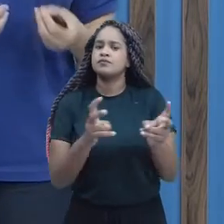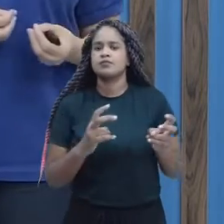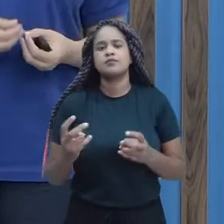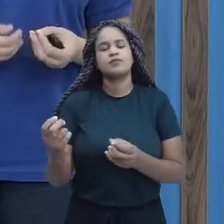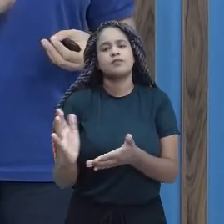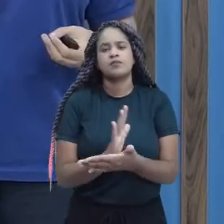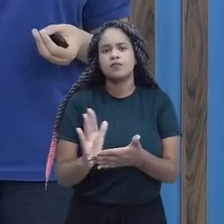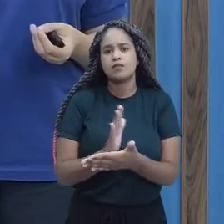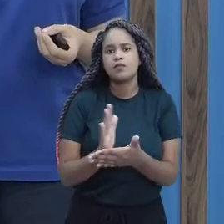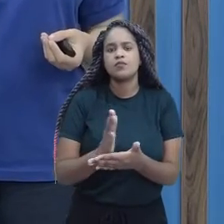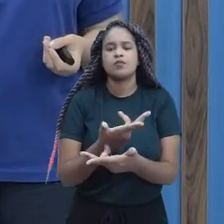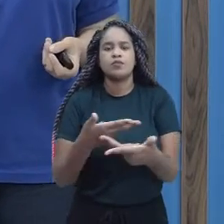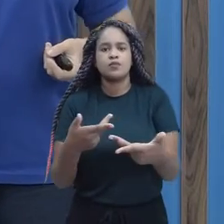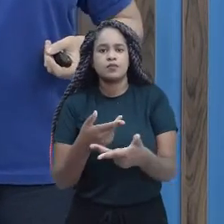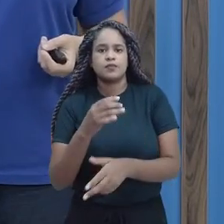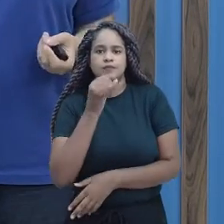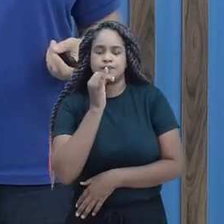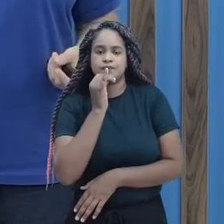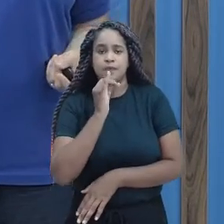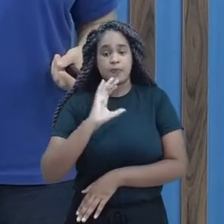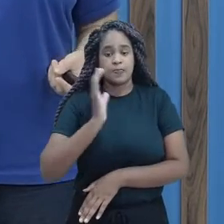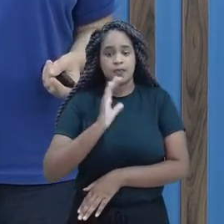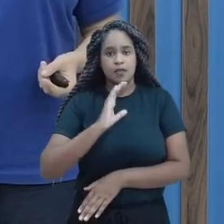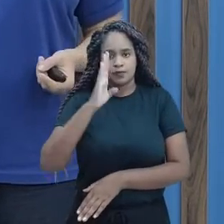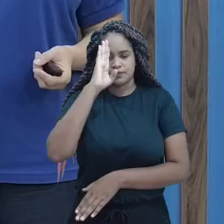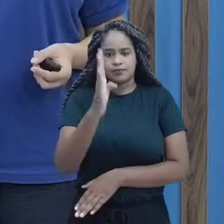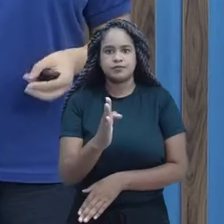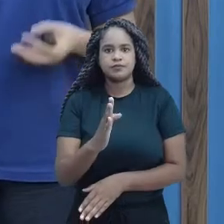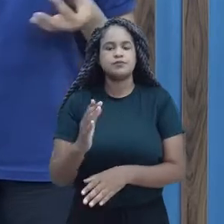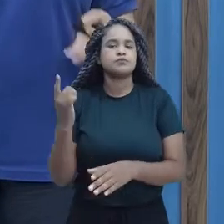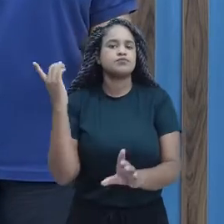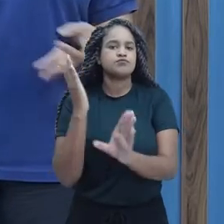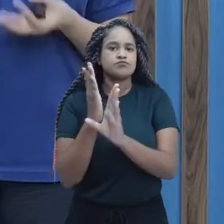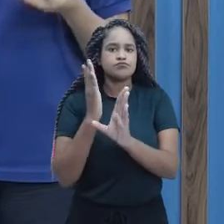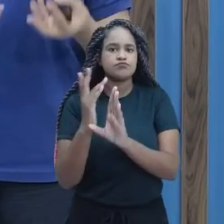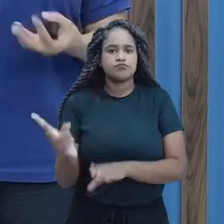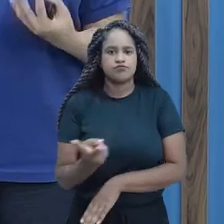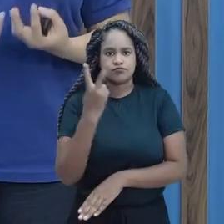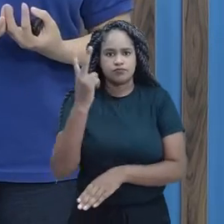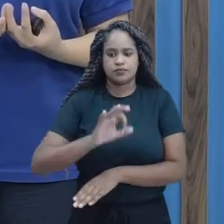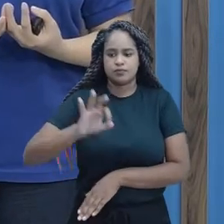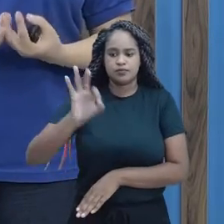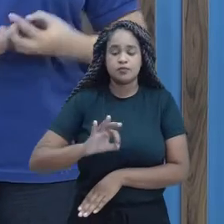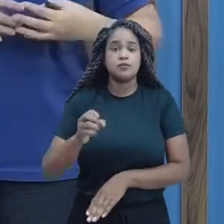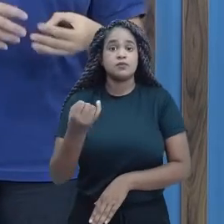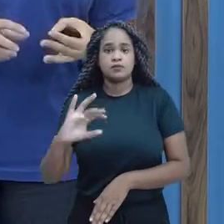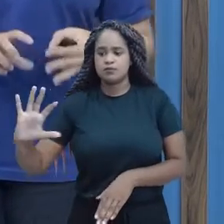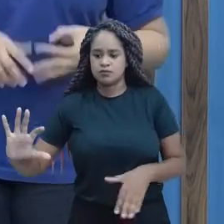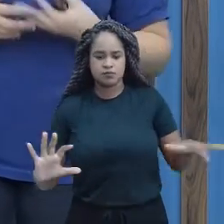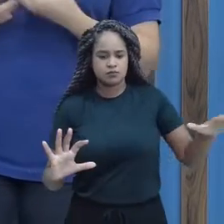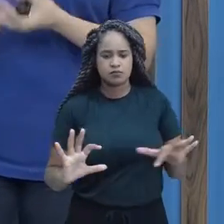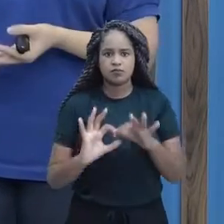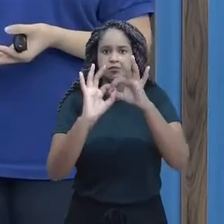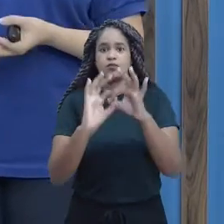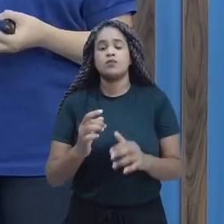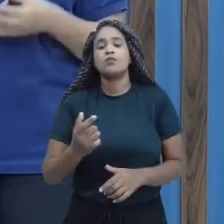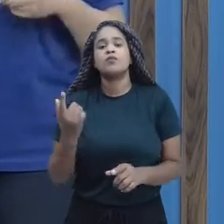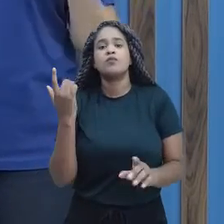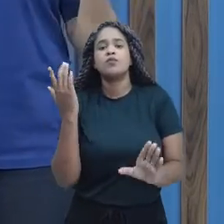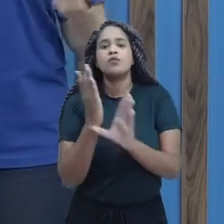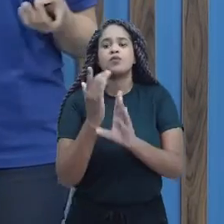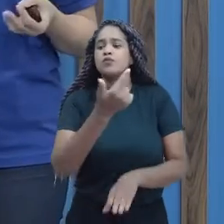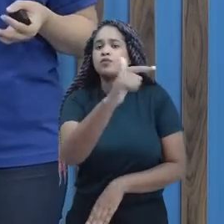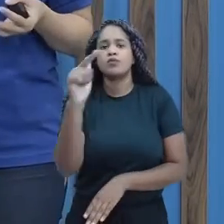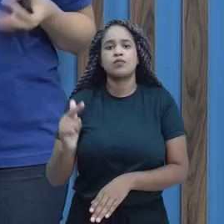algumas operações mais rápidas para achar esses valores em percentuais e que combinando esses valores eu consigo chegar em outros,